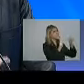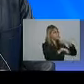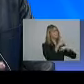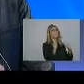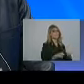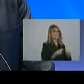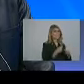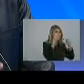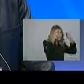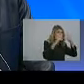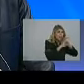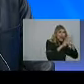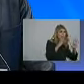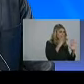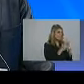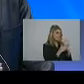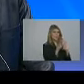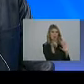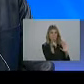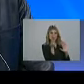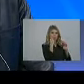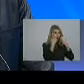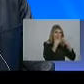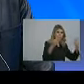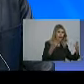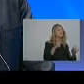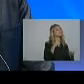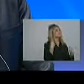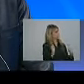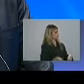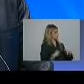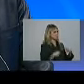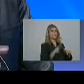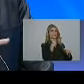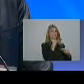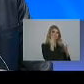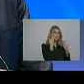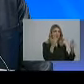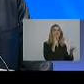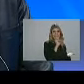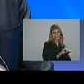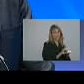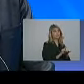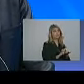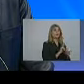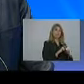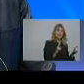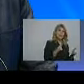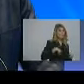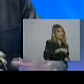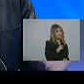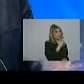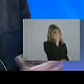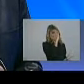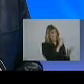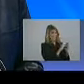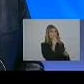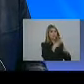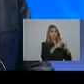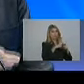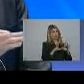da transparência nas tarifas é uma necessidade a ser evoluída. Porém, Jandira, nós temos que entender o problema como